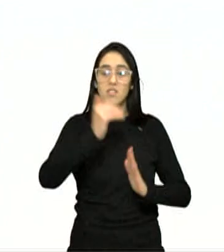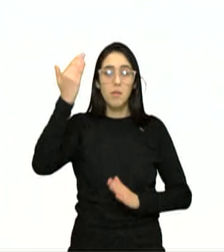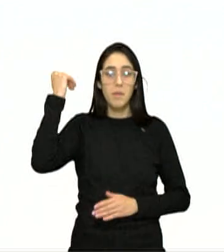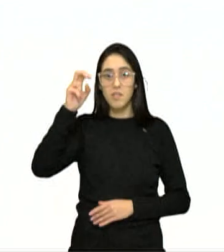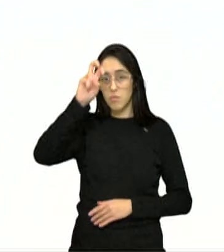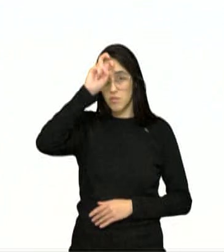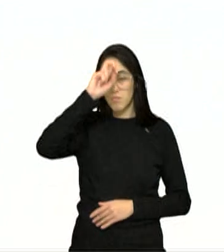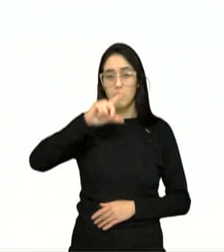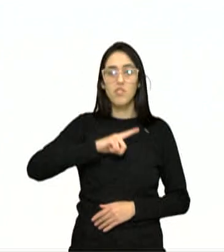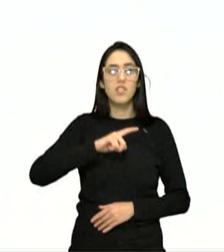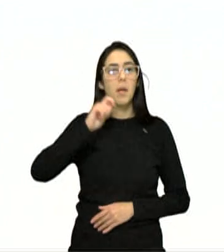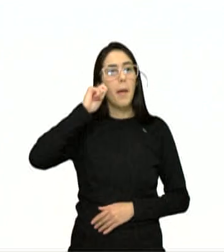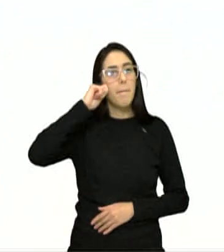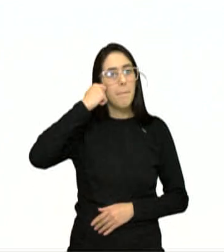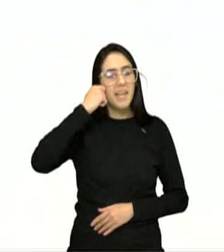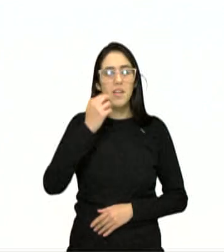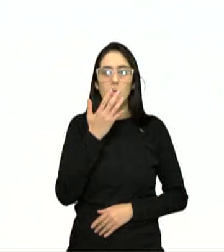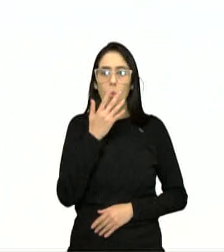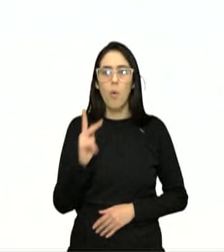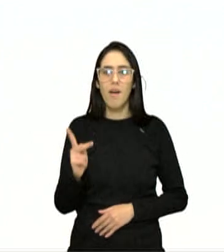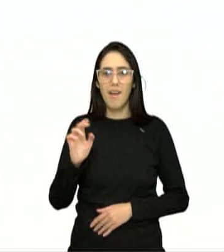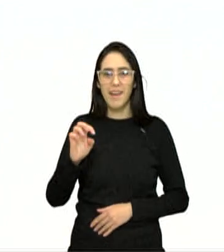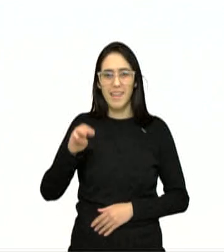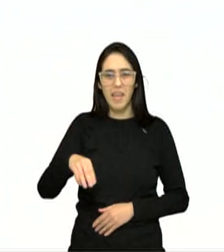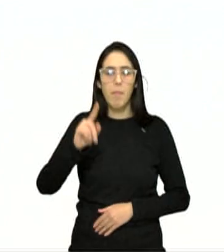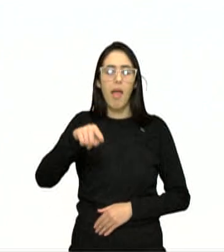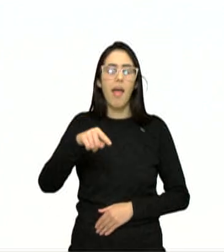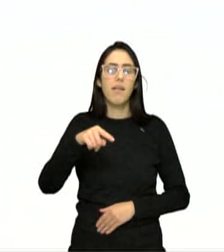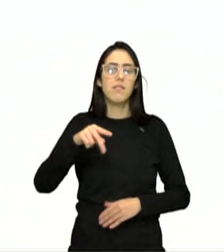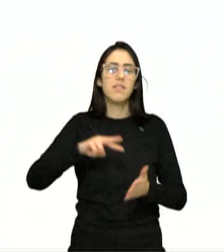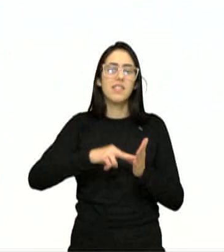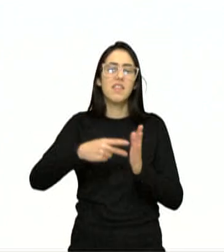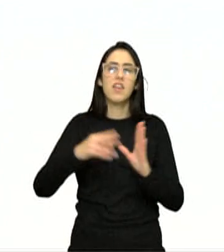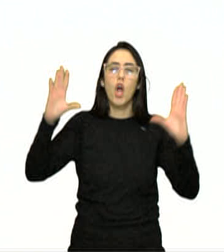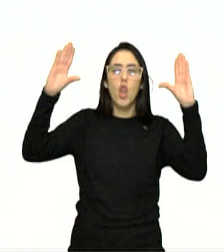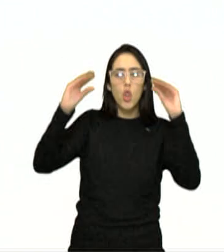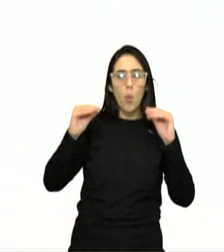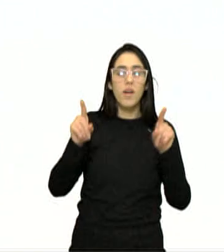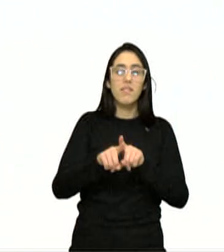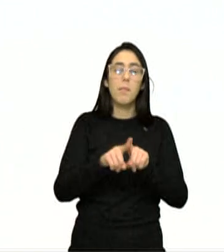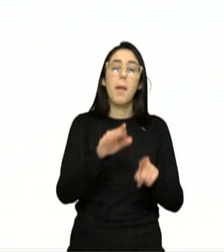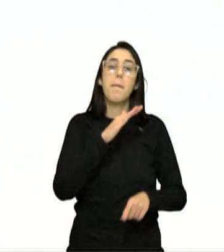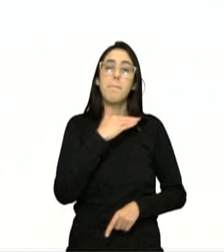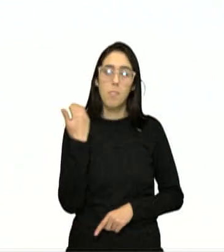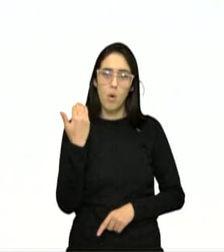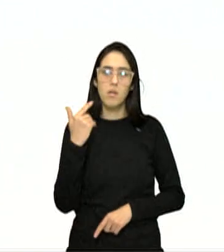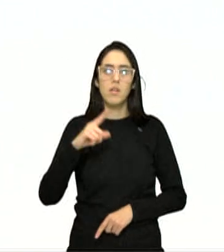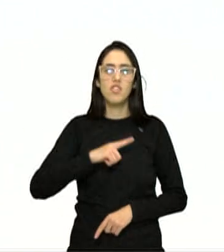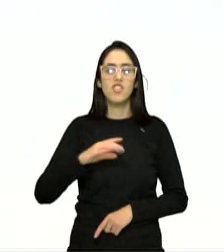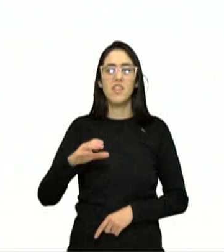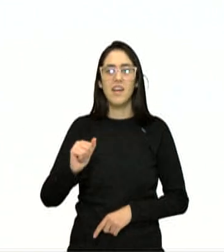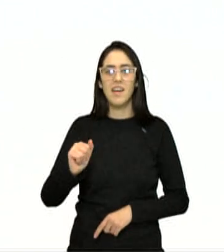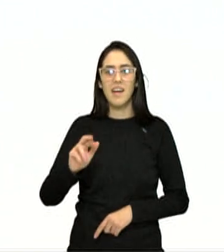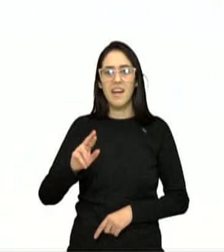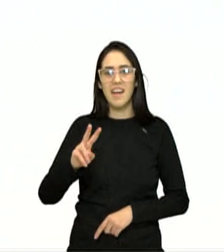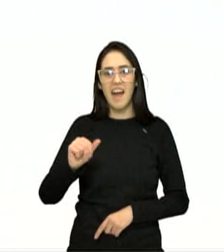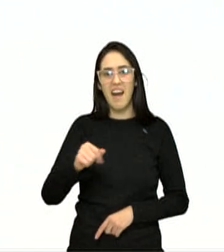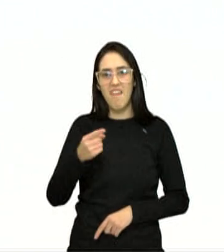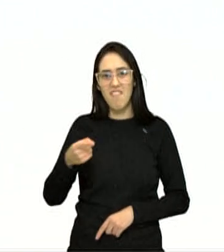preto, o cam, era associado à noite e à morte. A cor preta era obtida do carvão de madeira ou